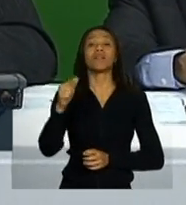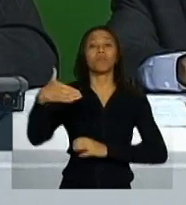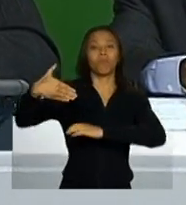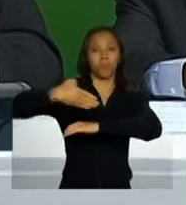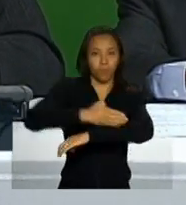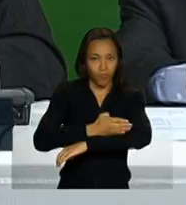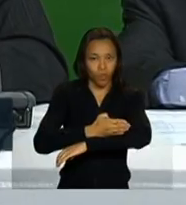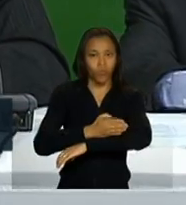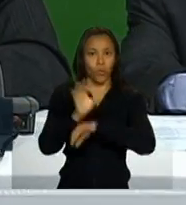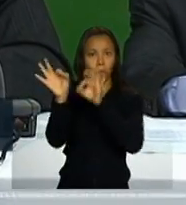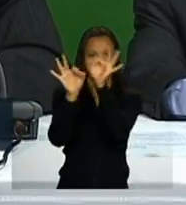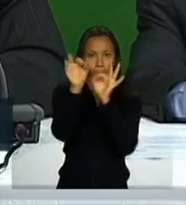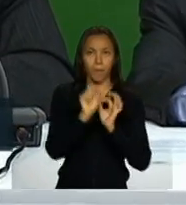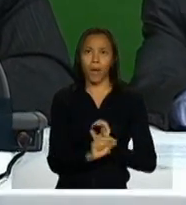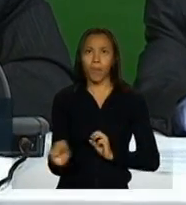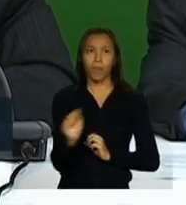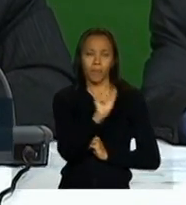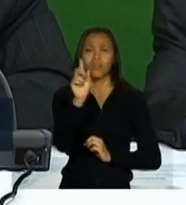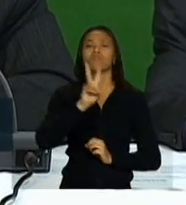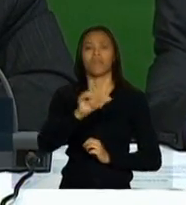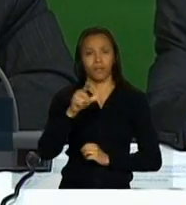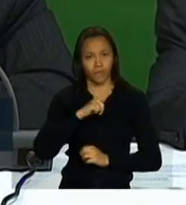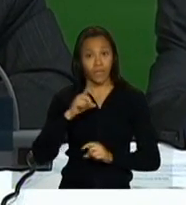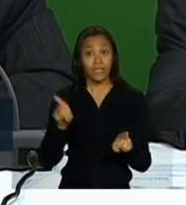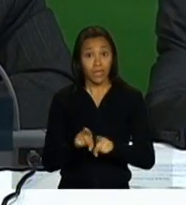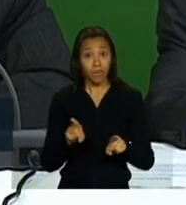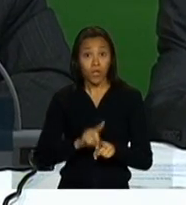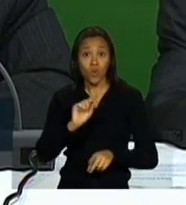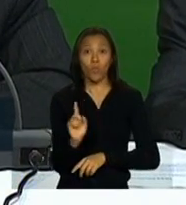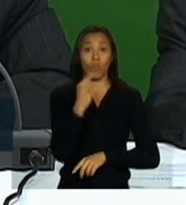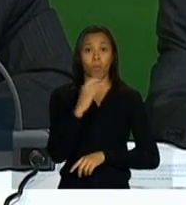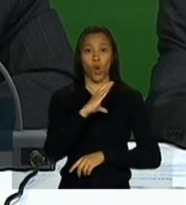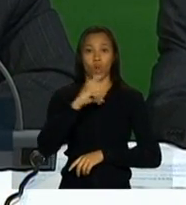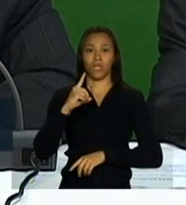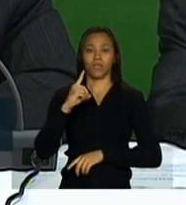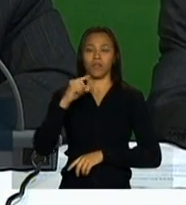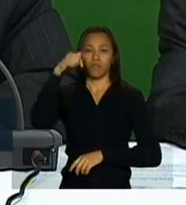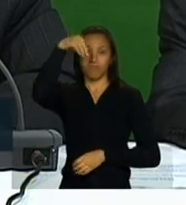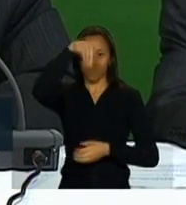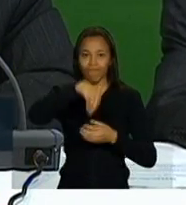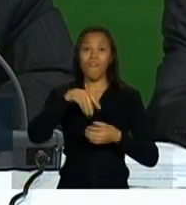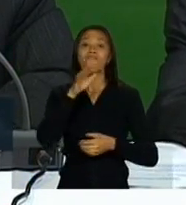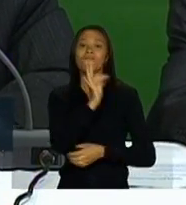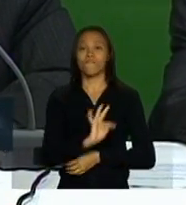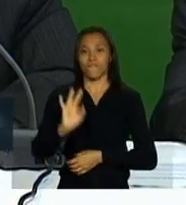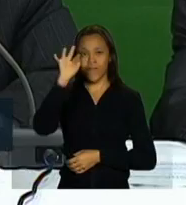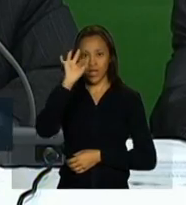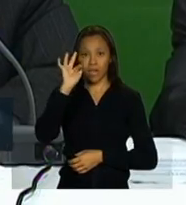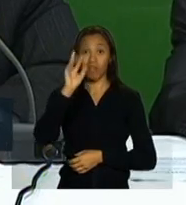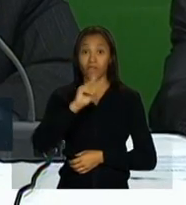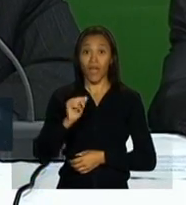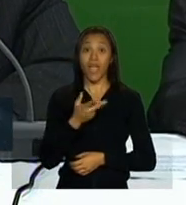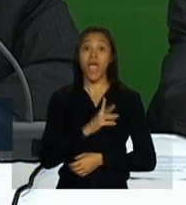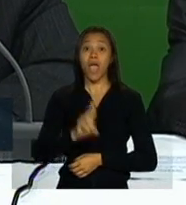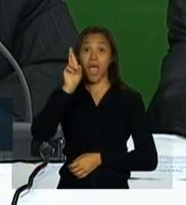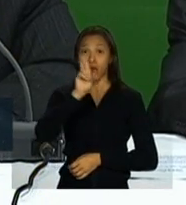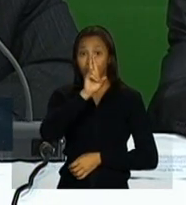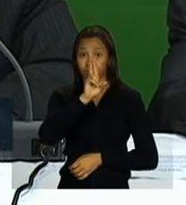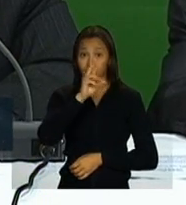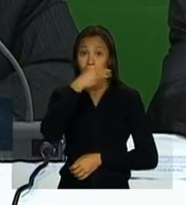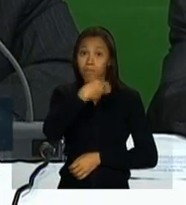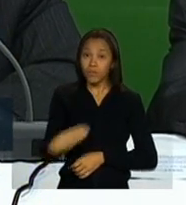organizado e vamos ter uma coordenação em nível federal, representantes dos ministros aqui em Brasília. Se por